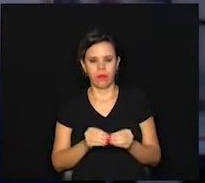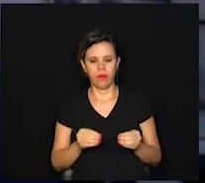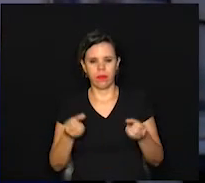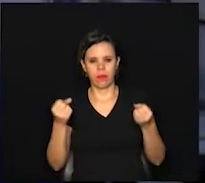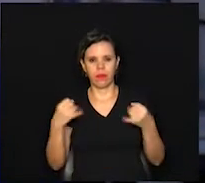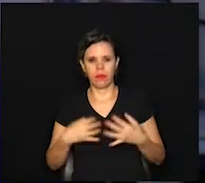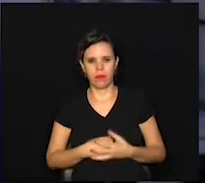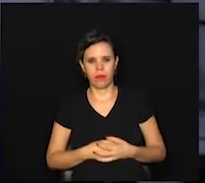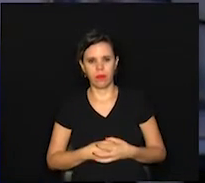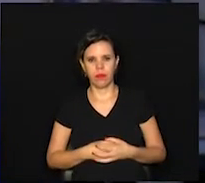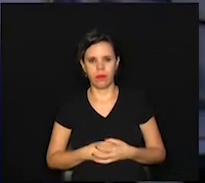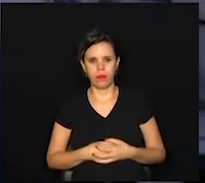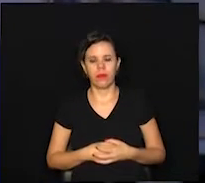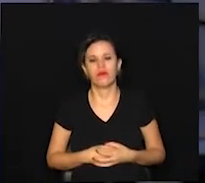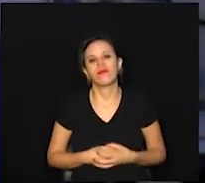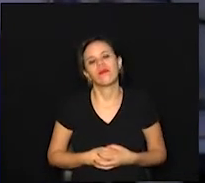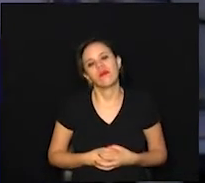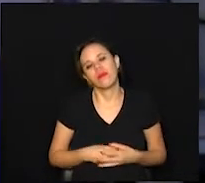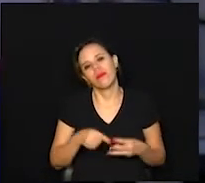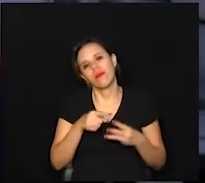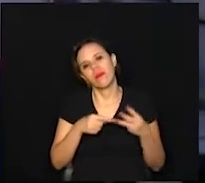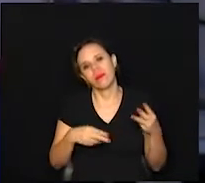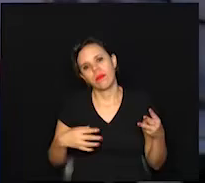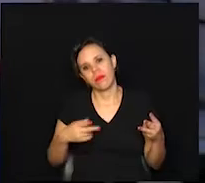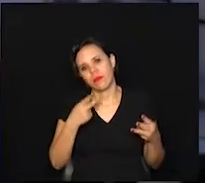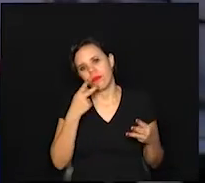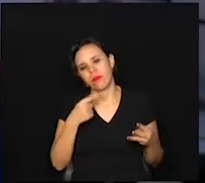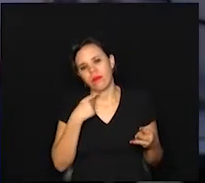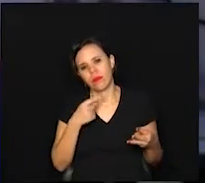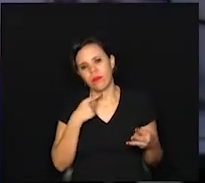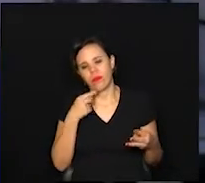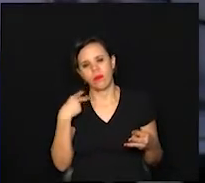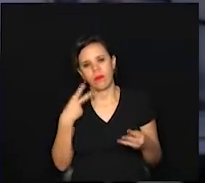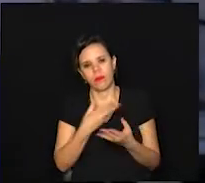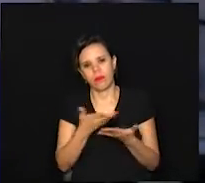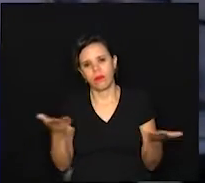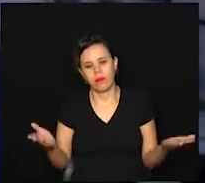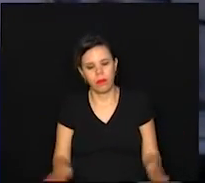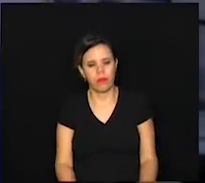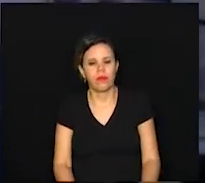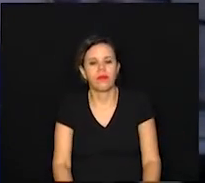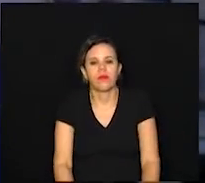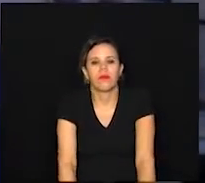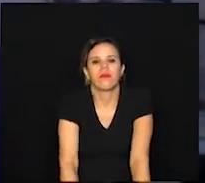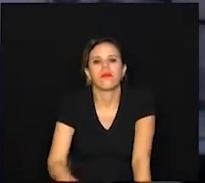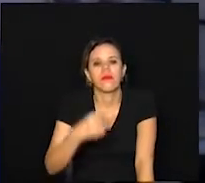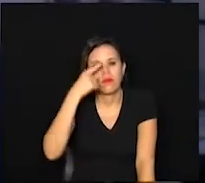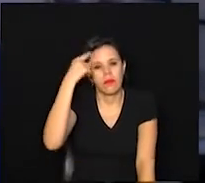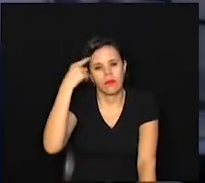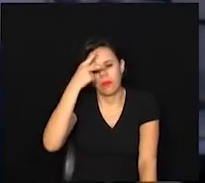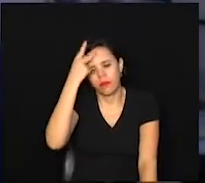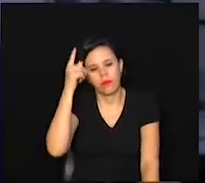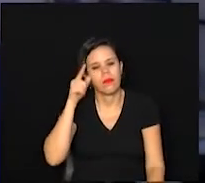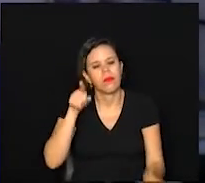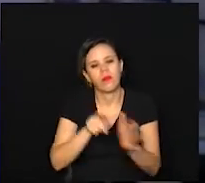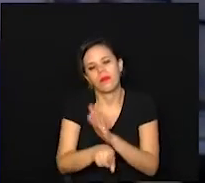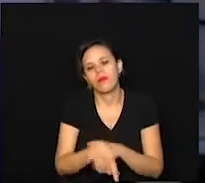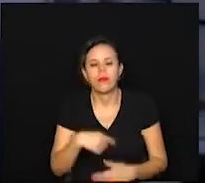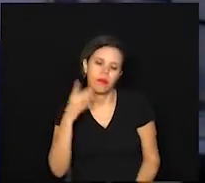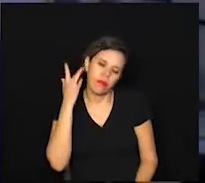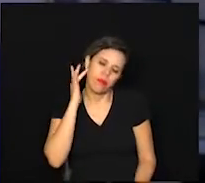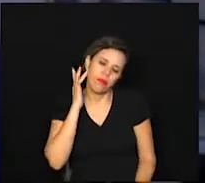seguinte, ó, 3 questões aí levantadas, né, pelos vereadores, pela Paola e pelas pessoas que perguntaram aí, que eu acho que